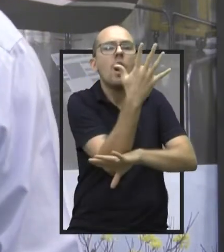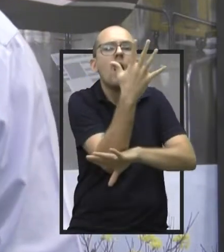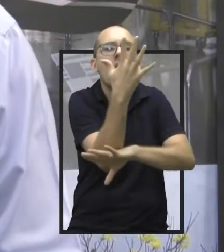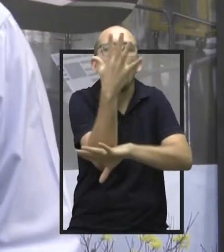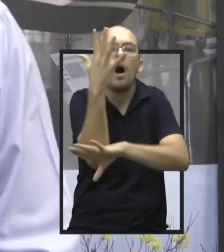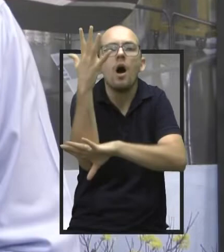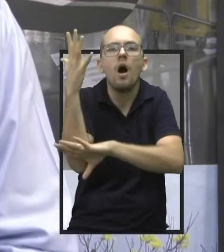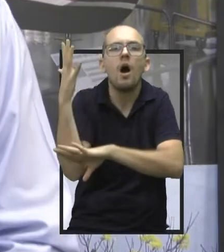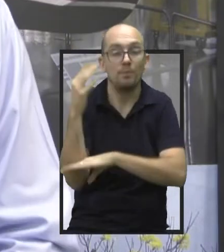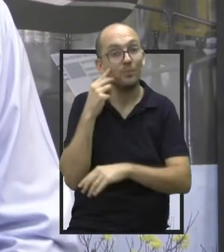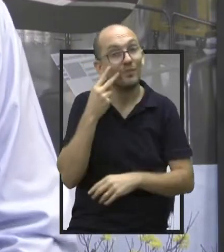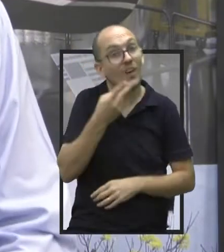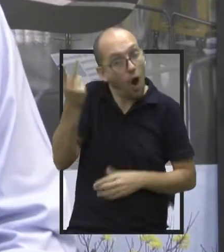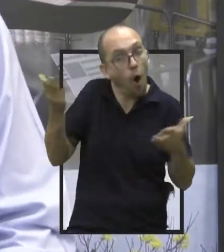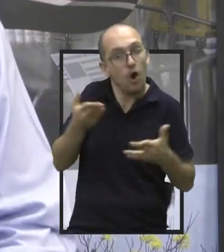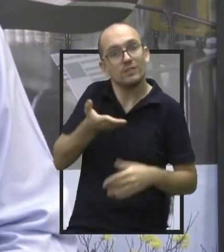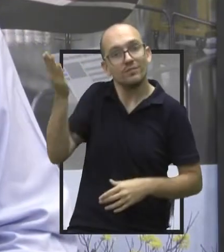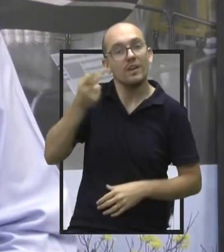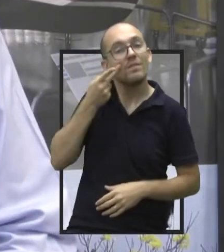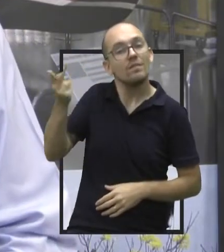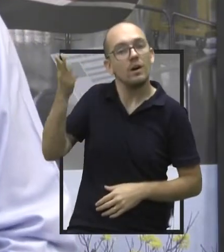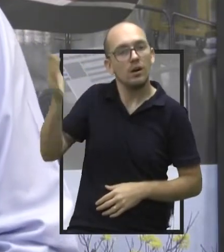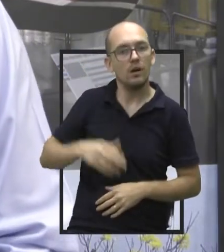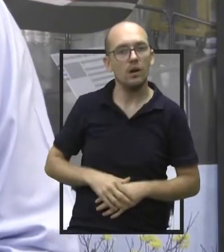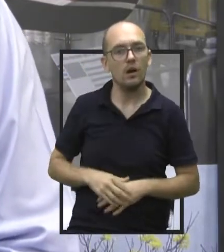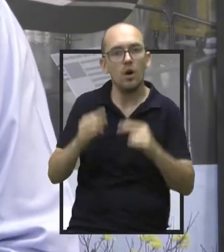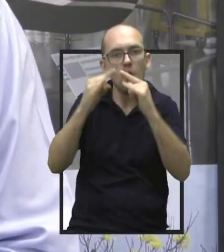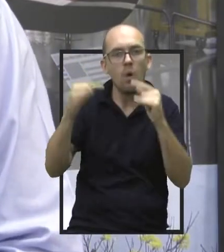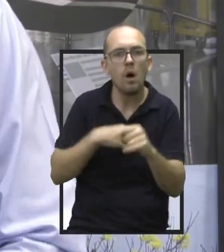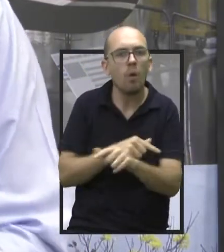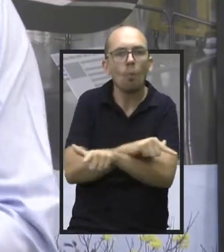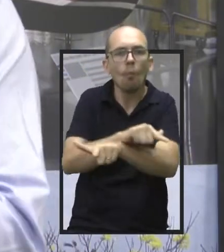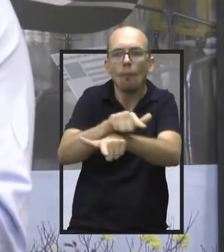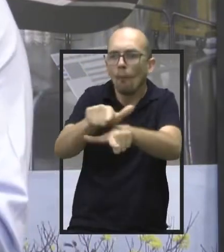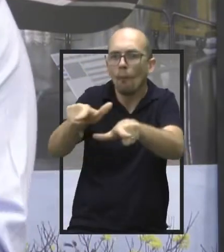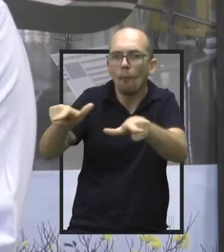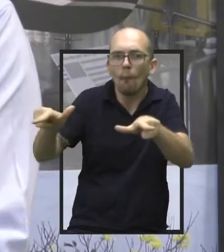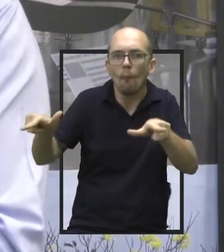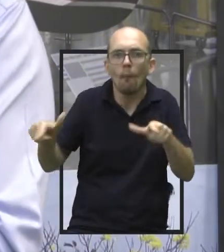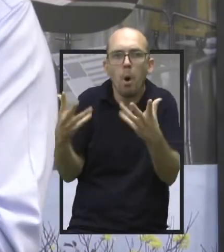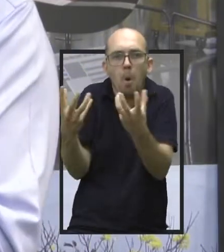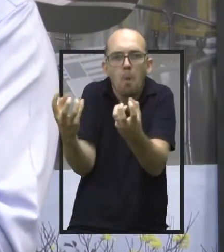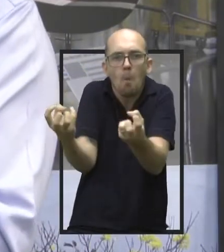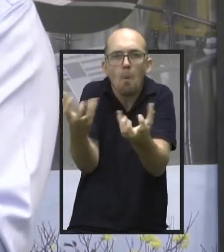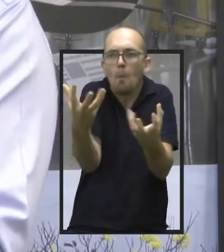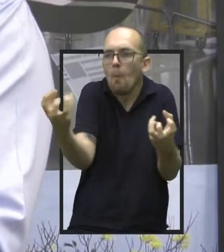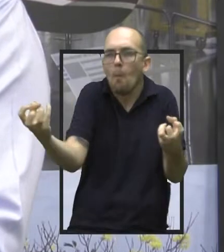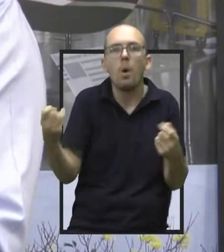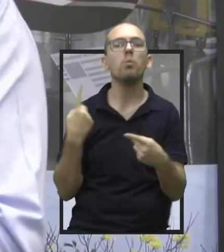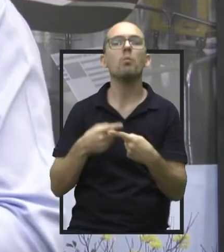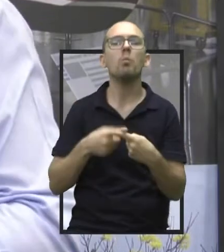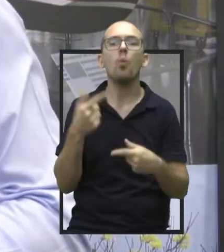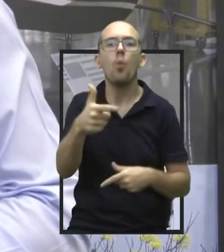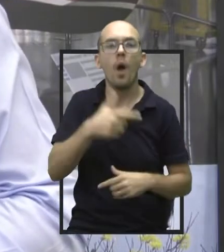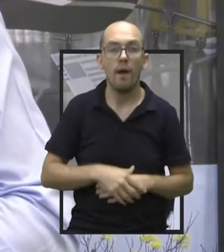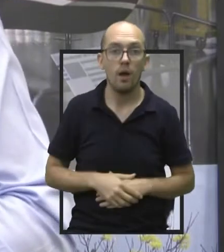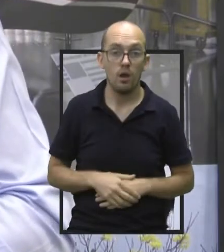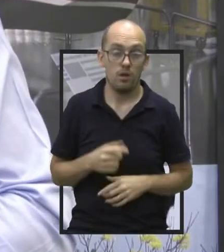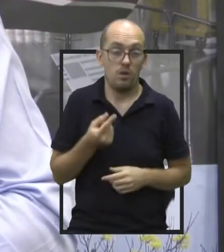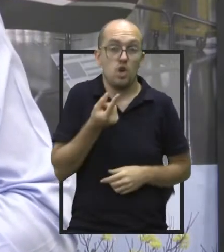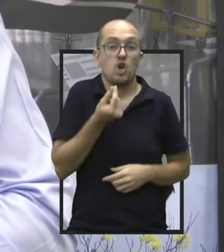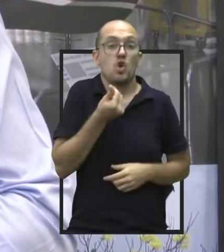lá hoje e vê como está. Não tem um paisagismo na cidade. Por que não tem um paisagismo na cidade? Para não ter